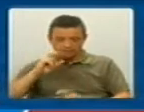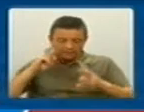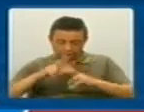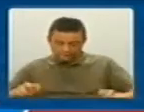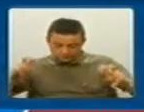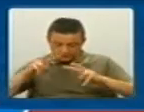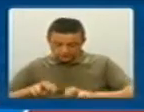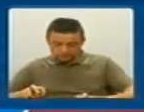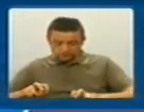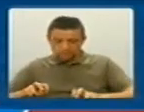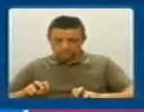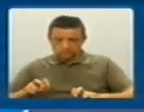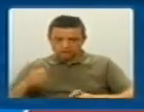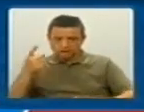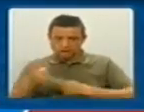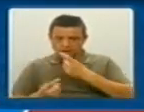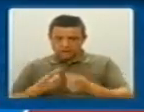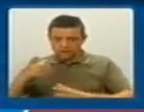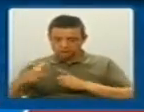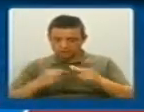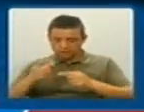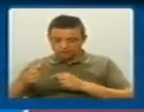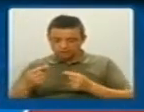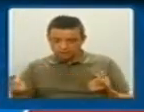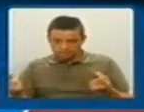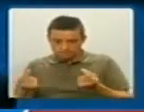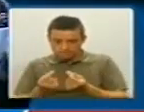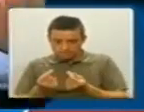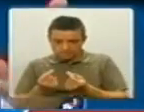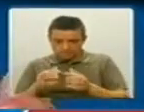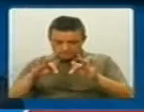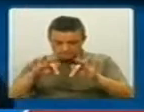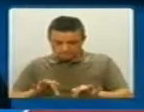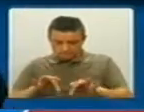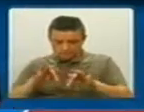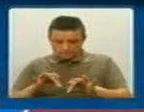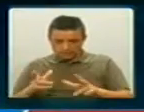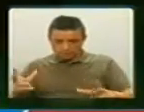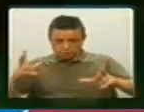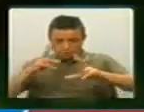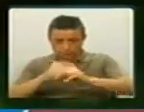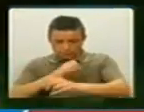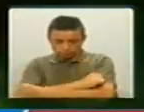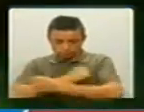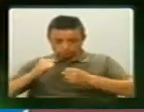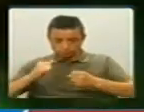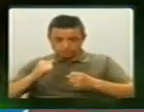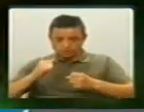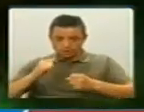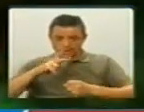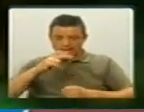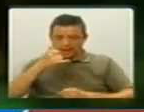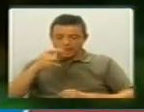investigação, à medida que a estrela se aproxima da sua parte final, da supernova, da explosão dos raios gama, a